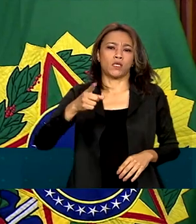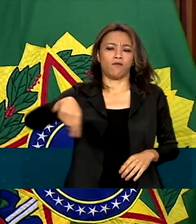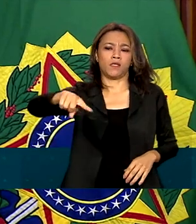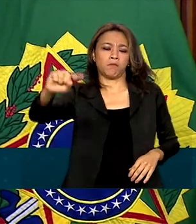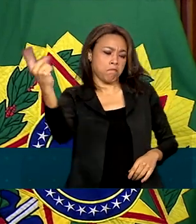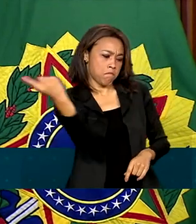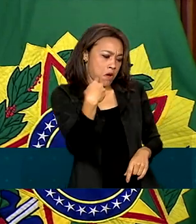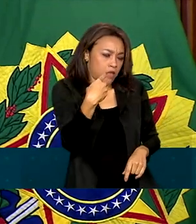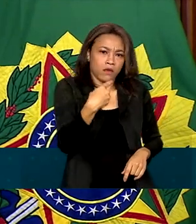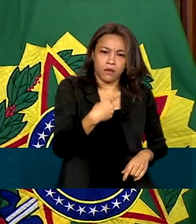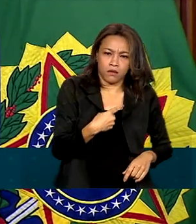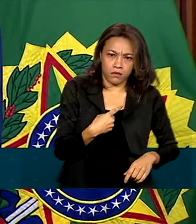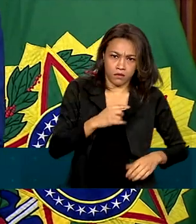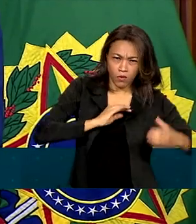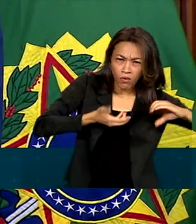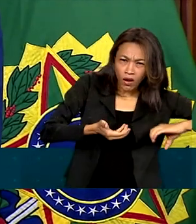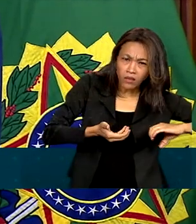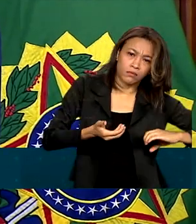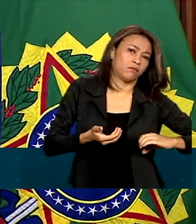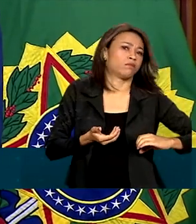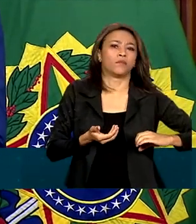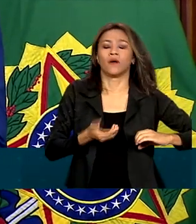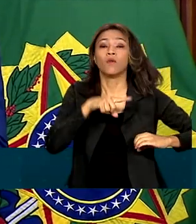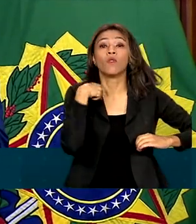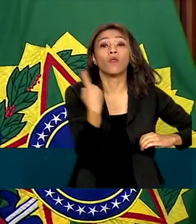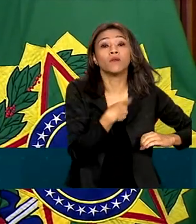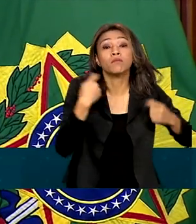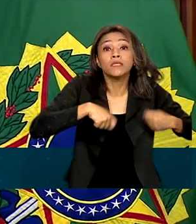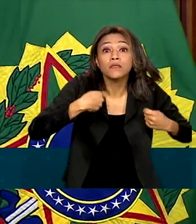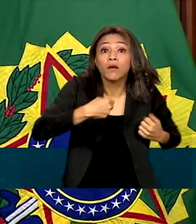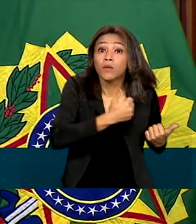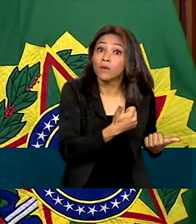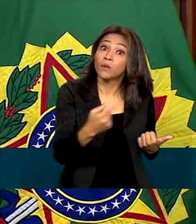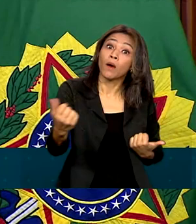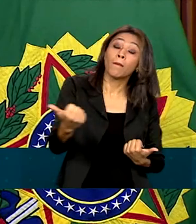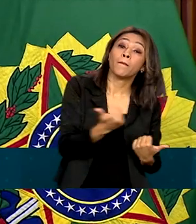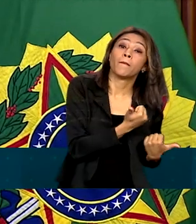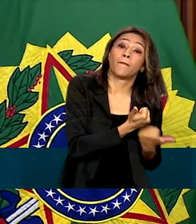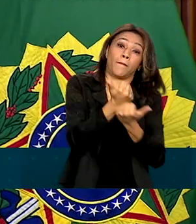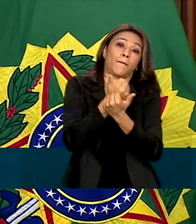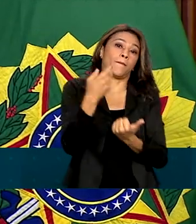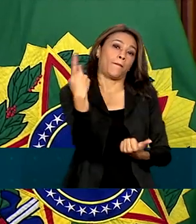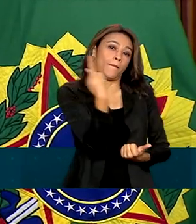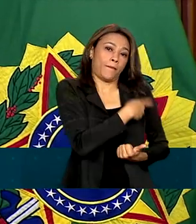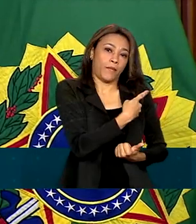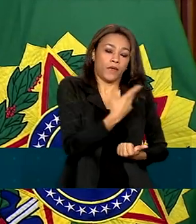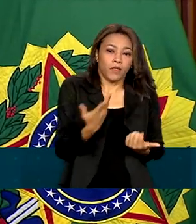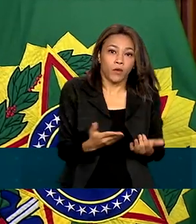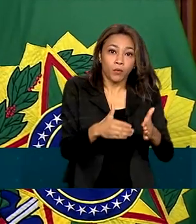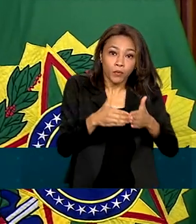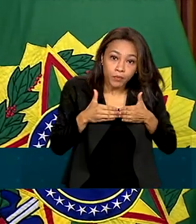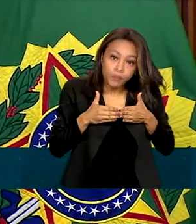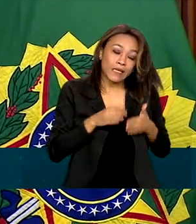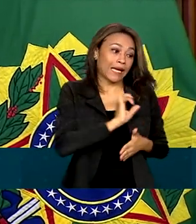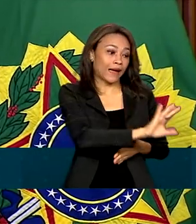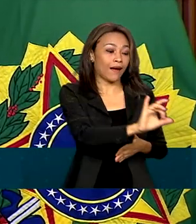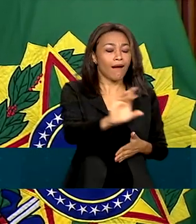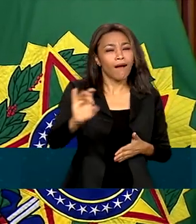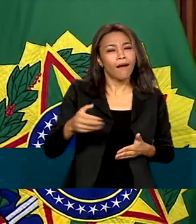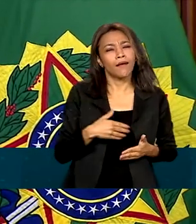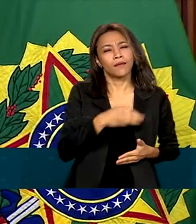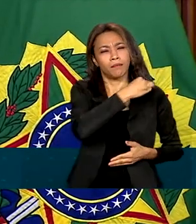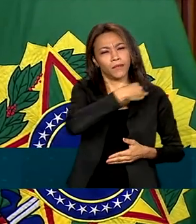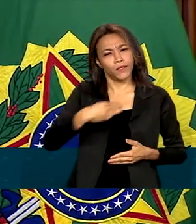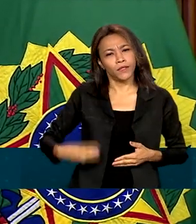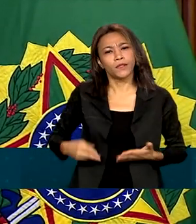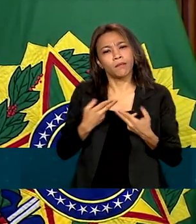Congresso, nós dependemos do Congresso e, por isso, cada ministro tem que ter a paciência e a grandeza